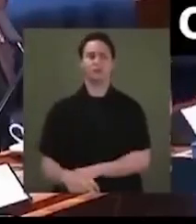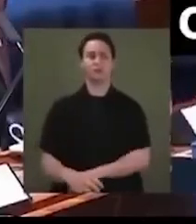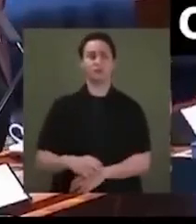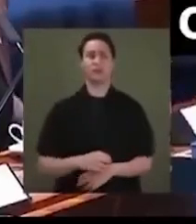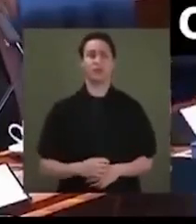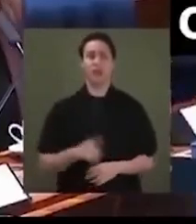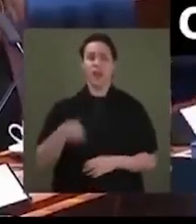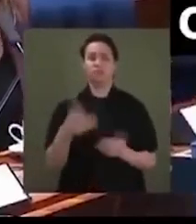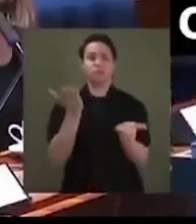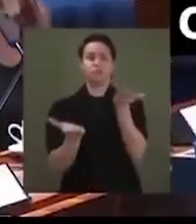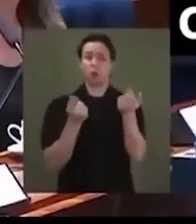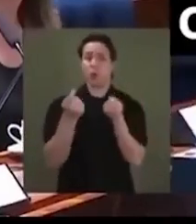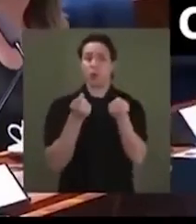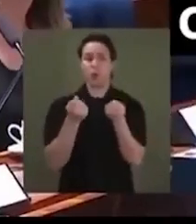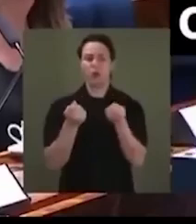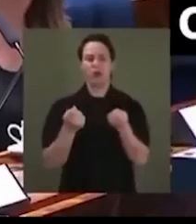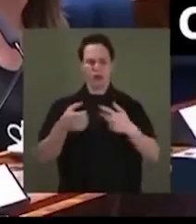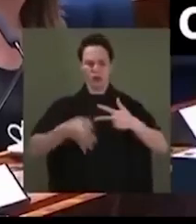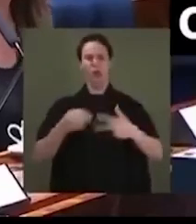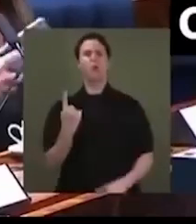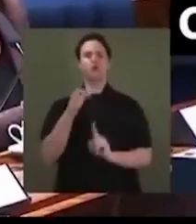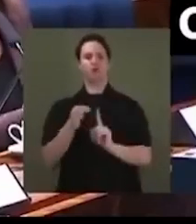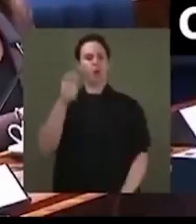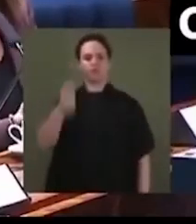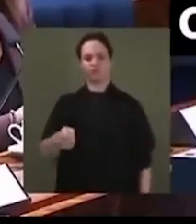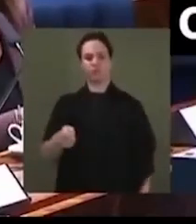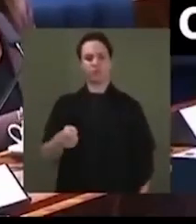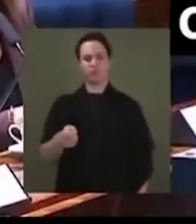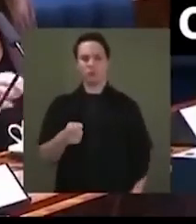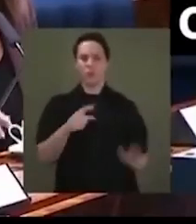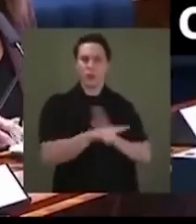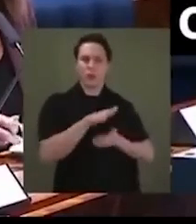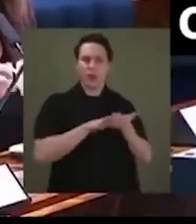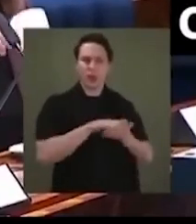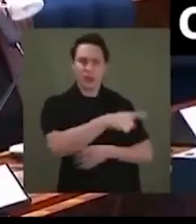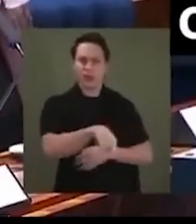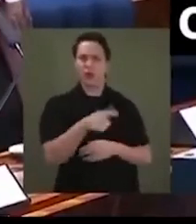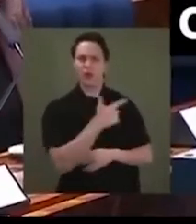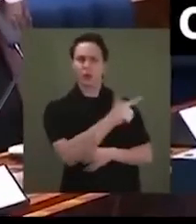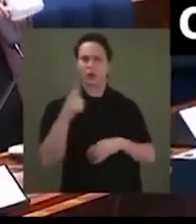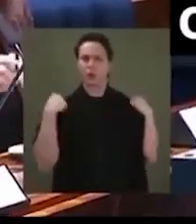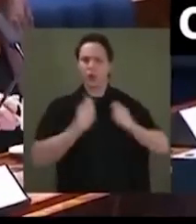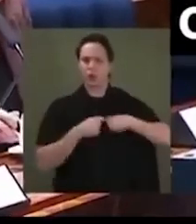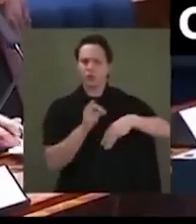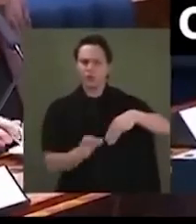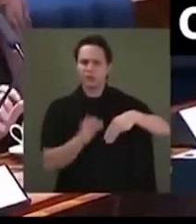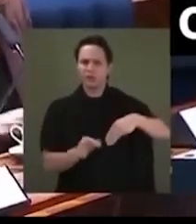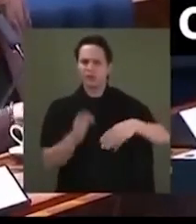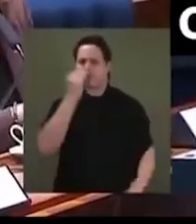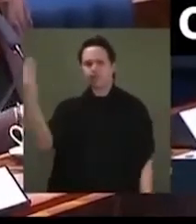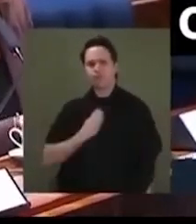e contrapeso. Vai decidir por decisão monocrática, sem ouvir o seu próprio colegiado, no caso do IOF, o ministro Alexandre de Moraes, sem respeitar